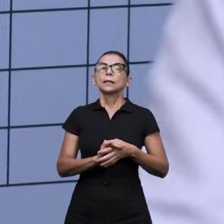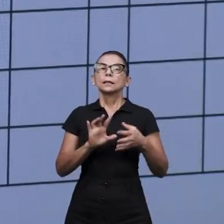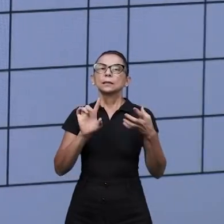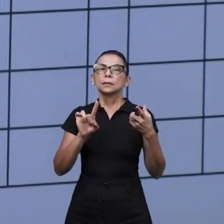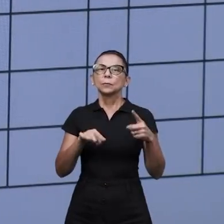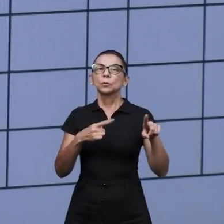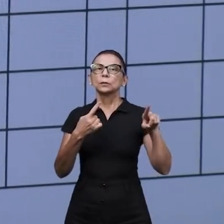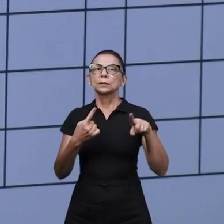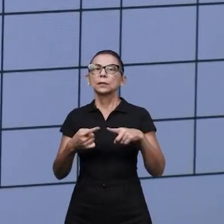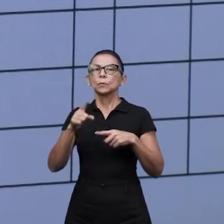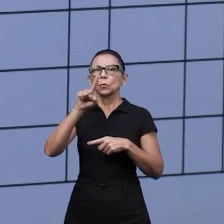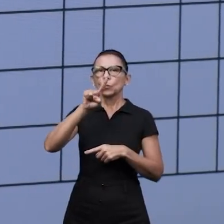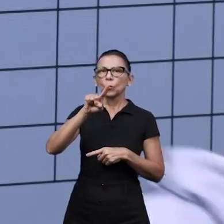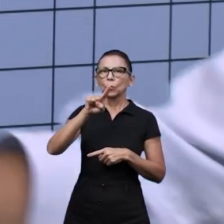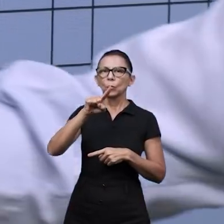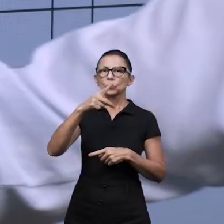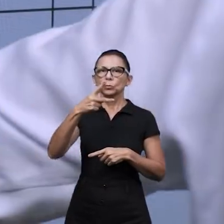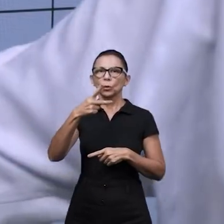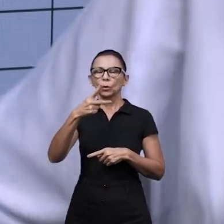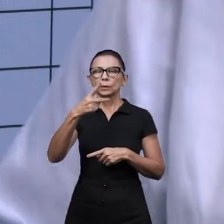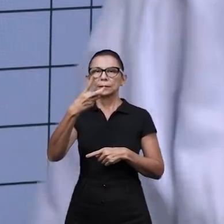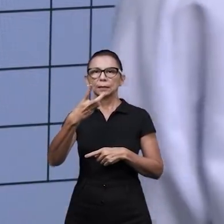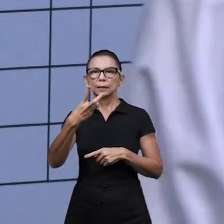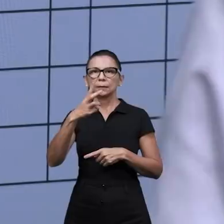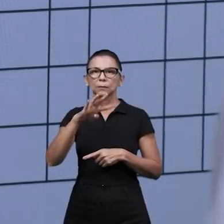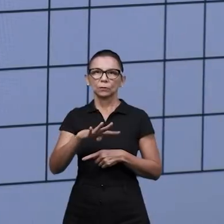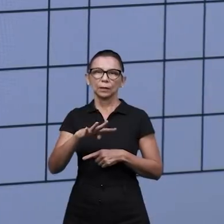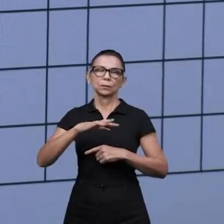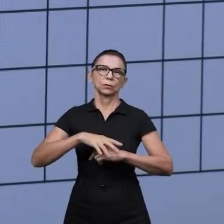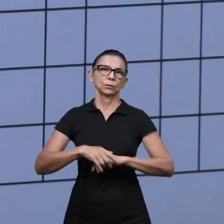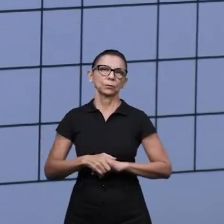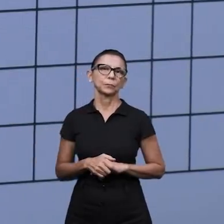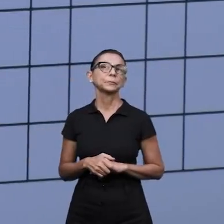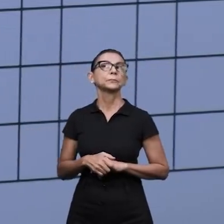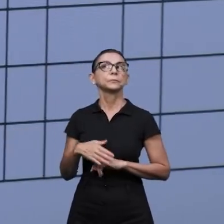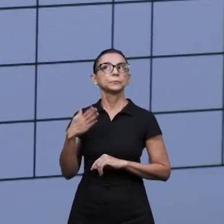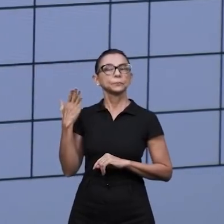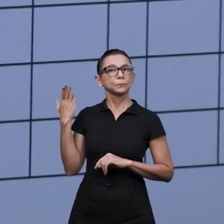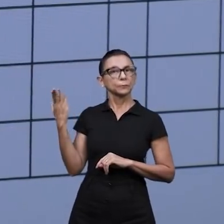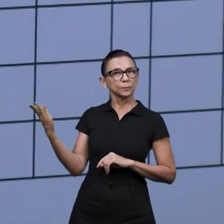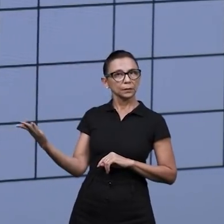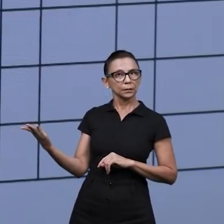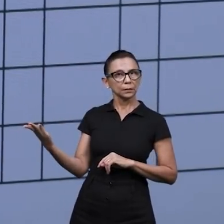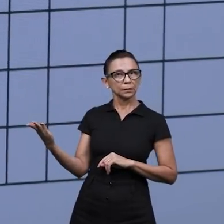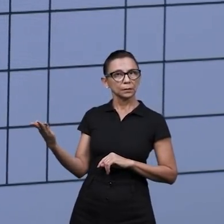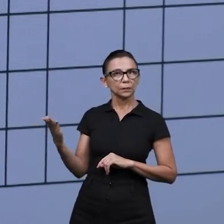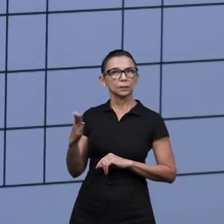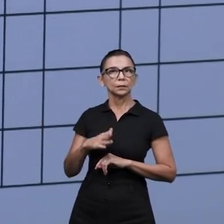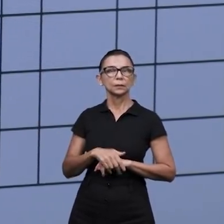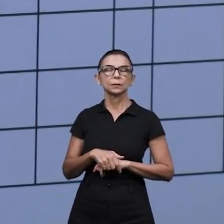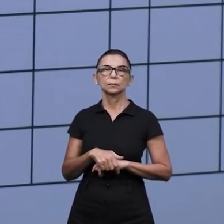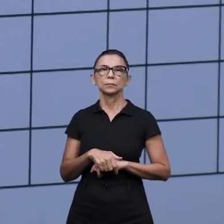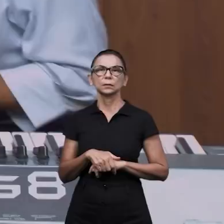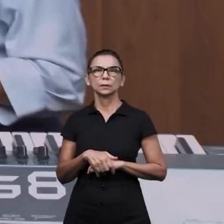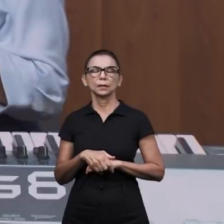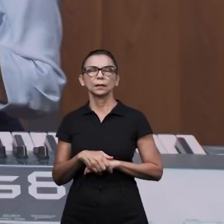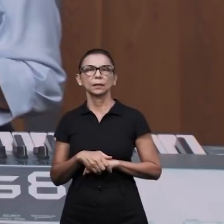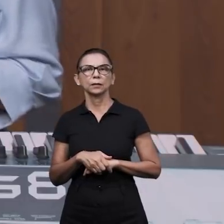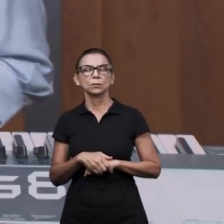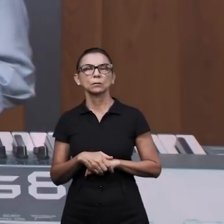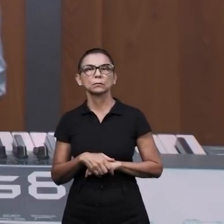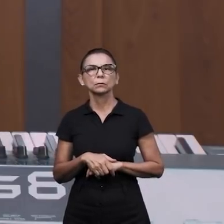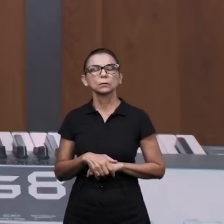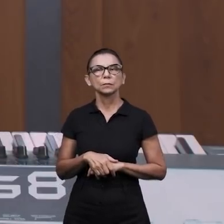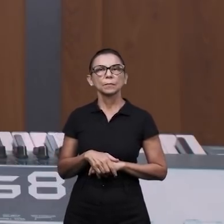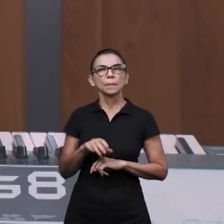gente vai ter 4 tempos. O 4 aqui embaixo indica que a figura que vale um tempo é a semínima. Então,